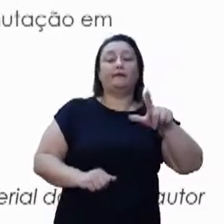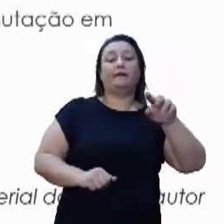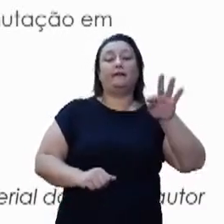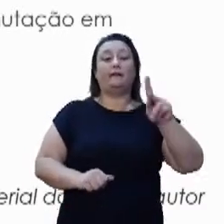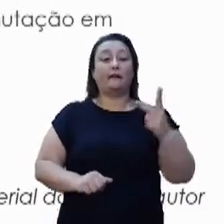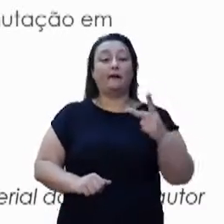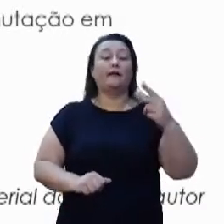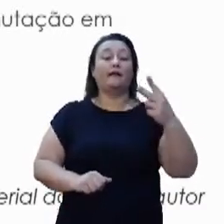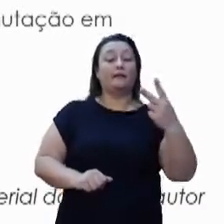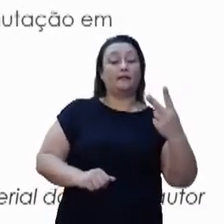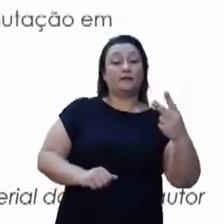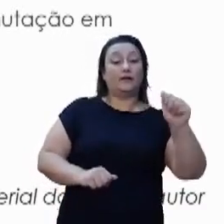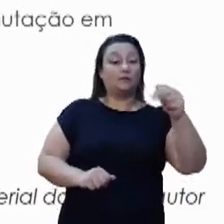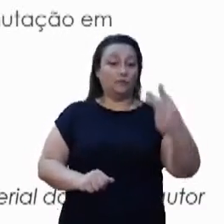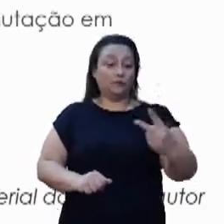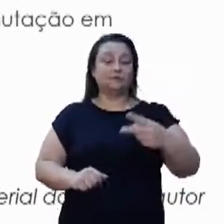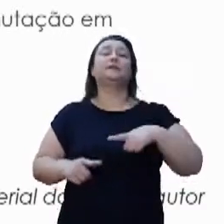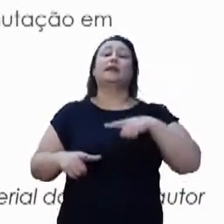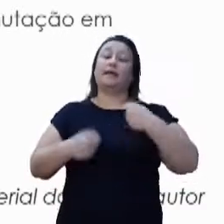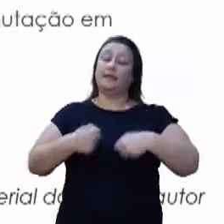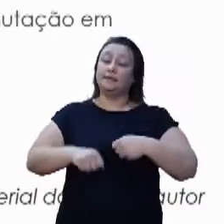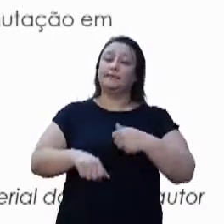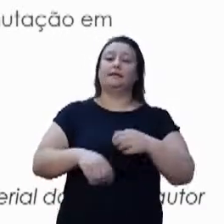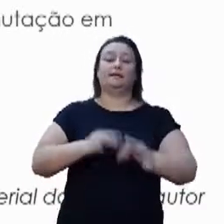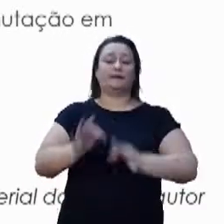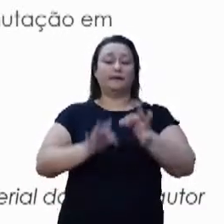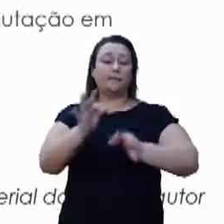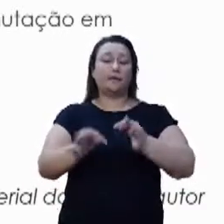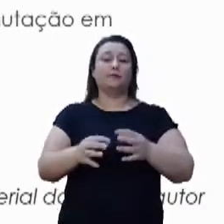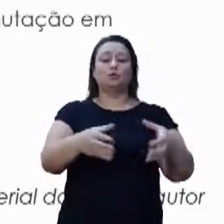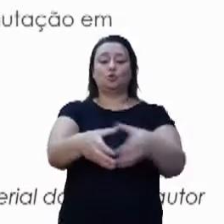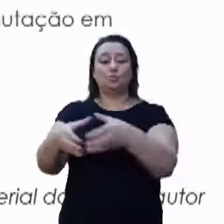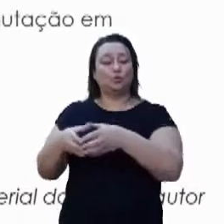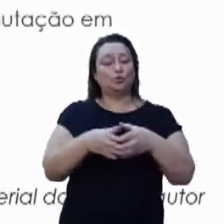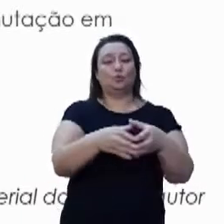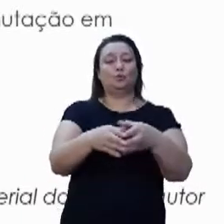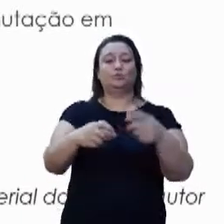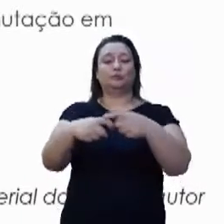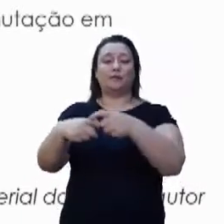tratamento deve ser multidisciplinar e voltado para o manejo sintomático.